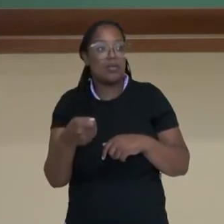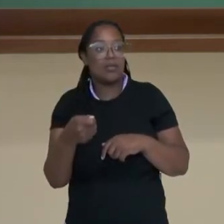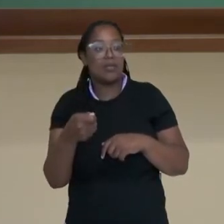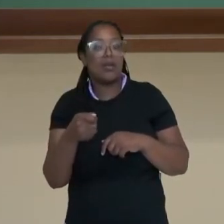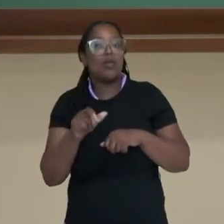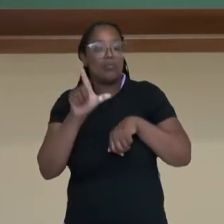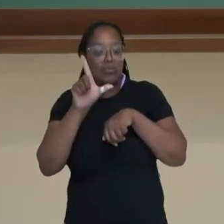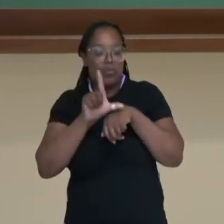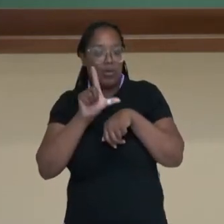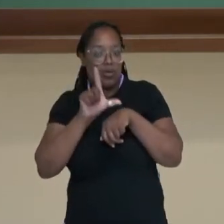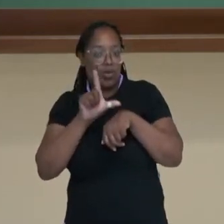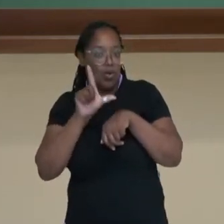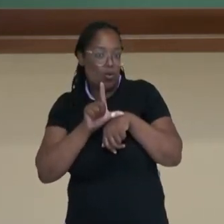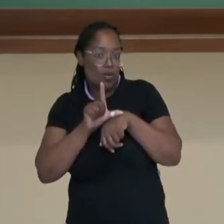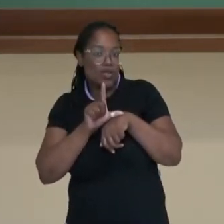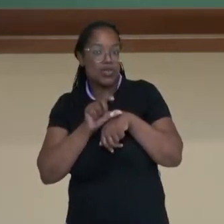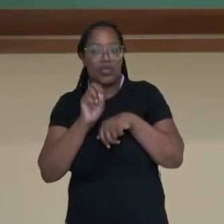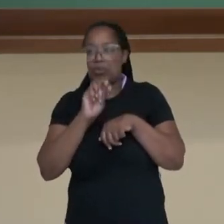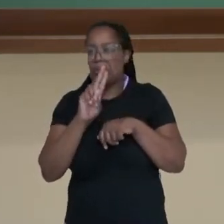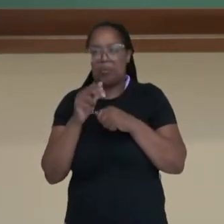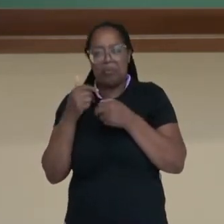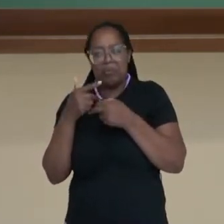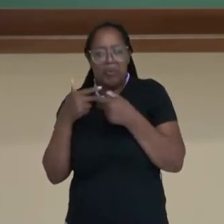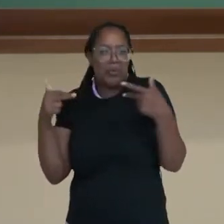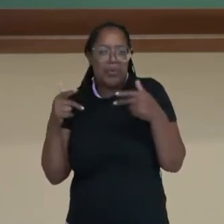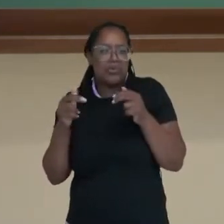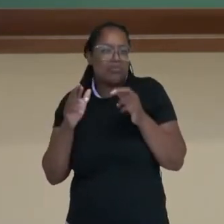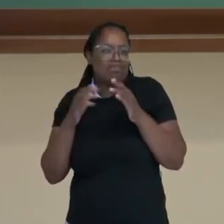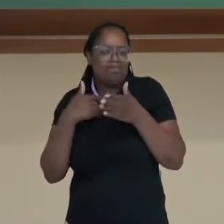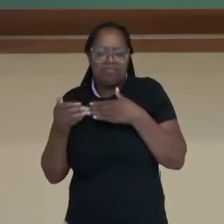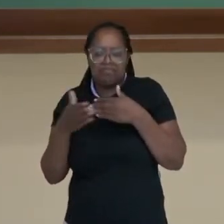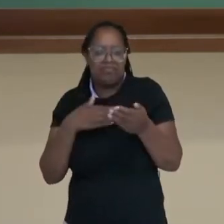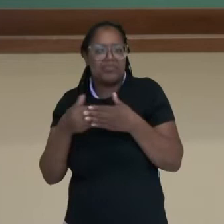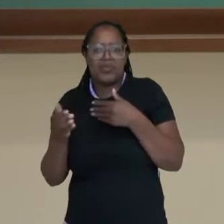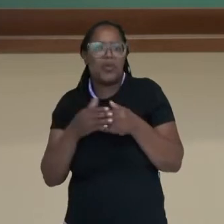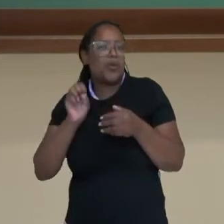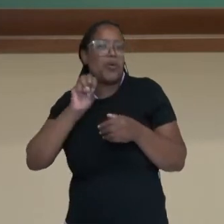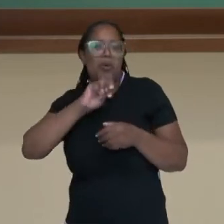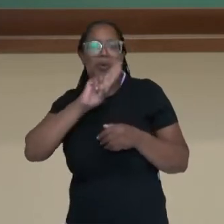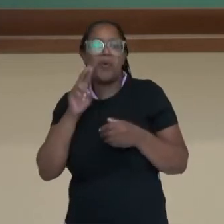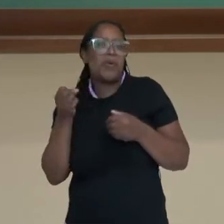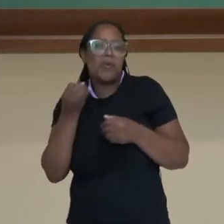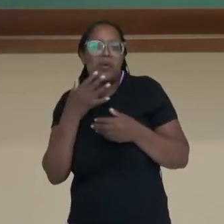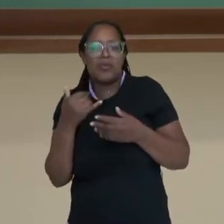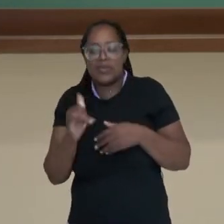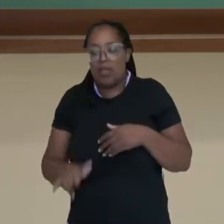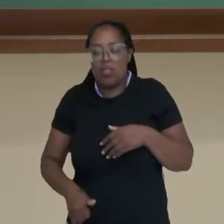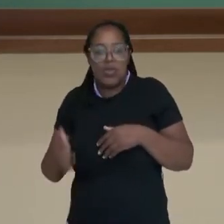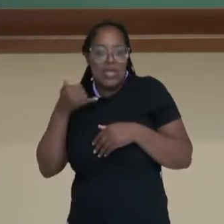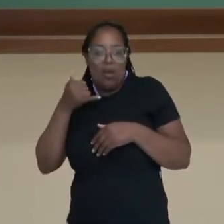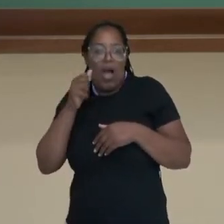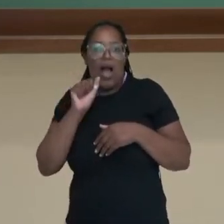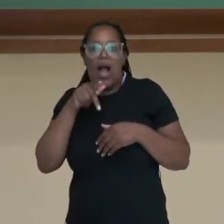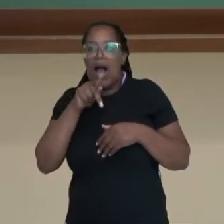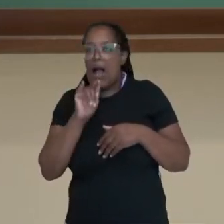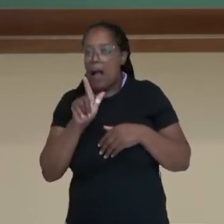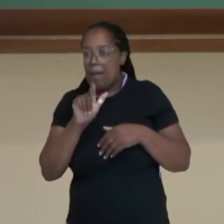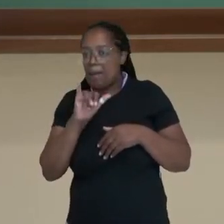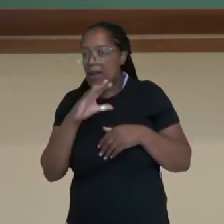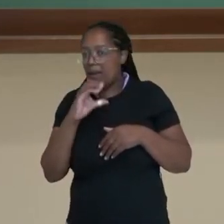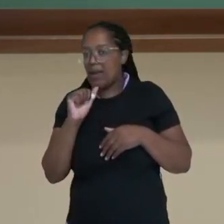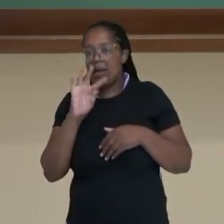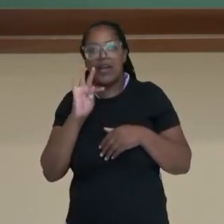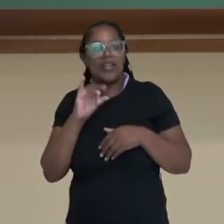uma loja, de uma coisa qualquer, de um aplicativo, a gente sabe que tem uma história por trás, né? Quando a gente está falando de